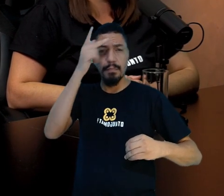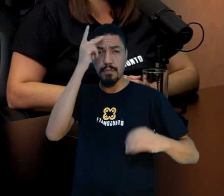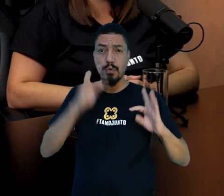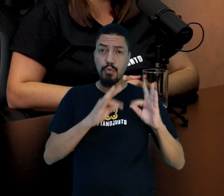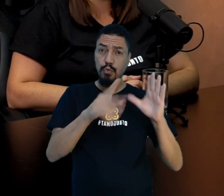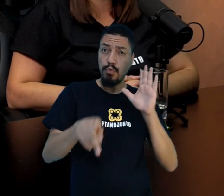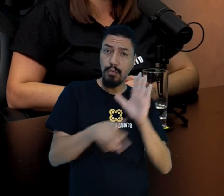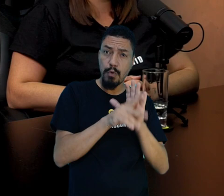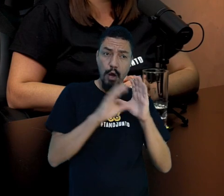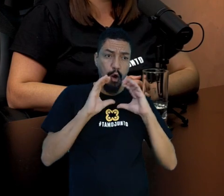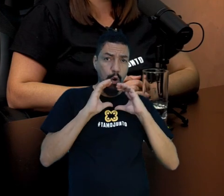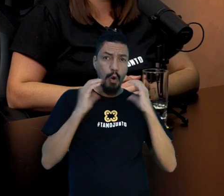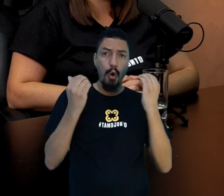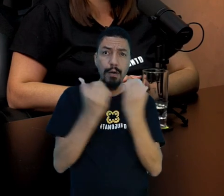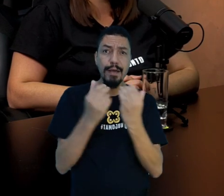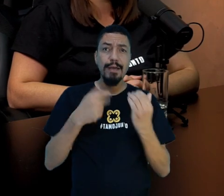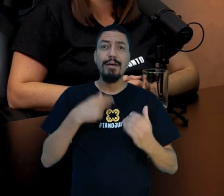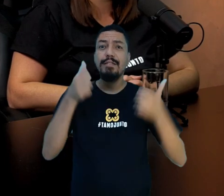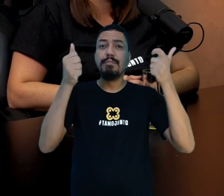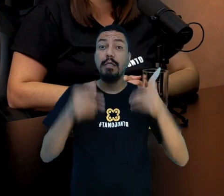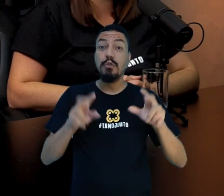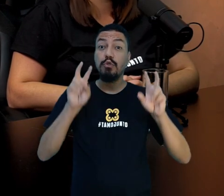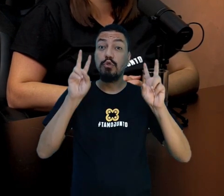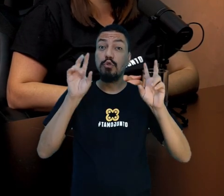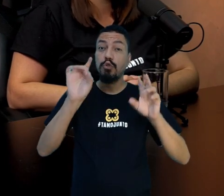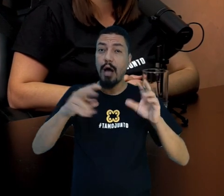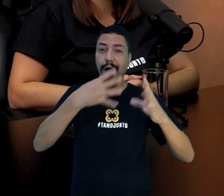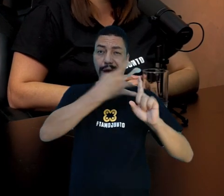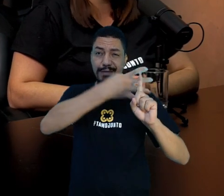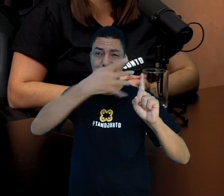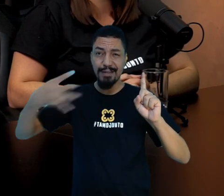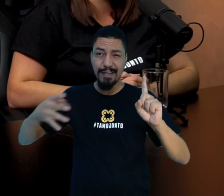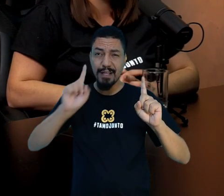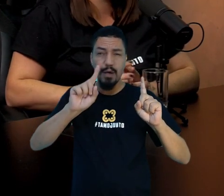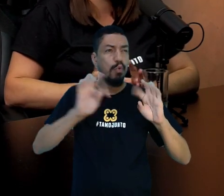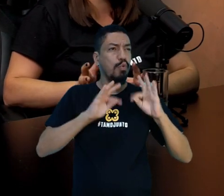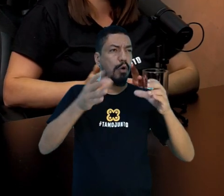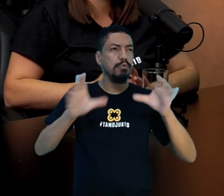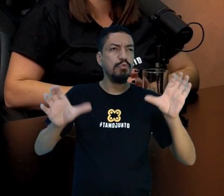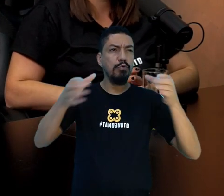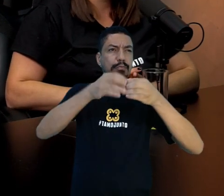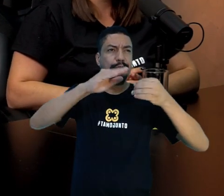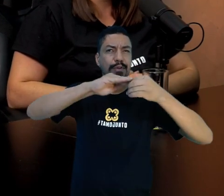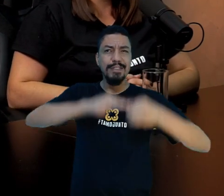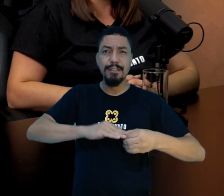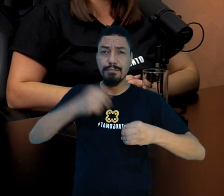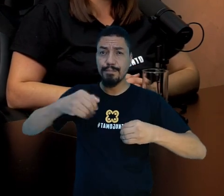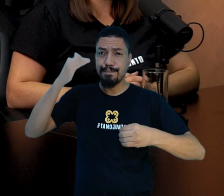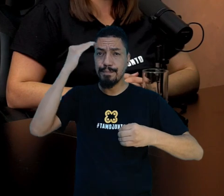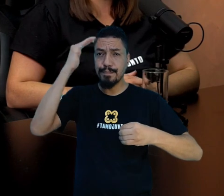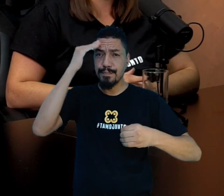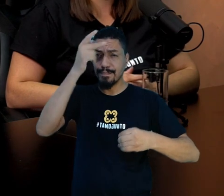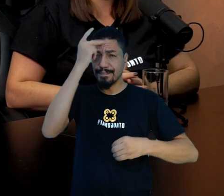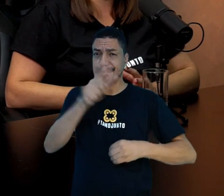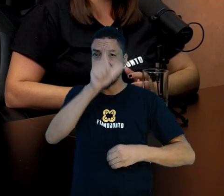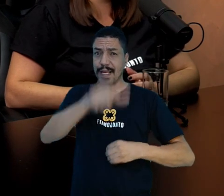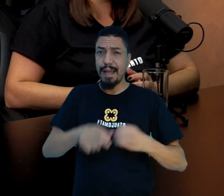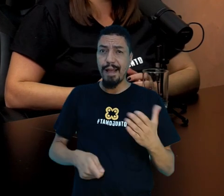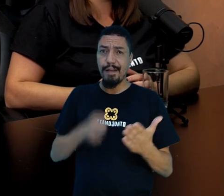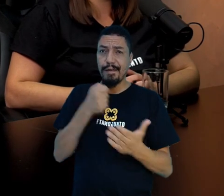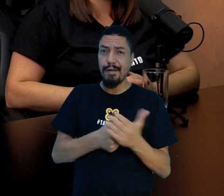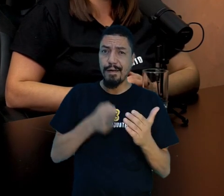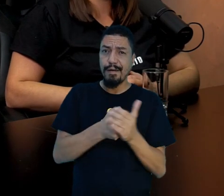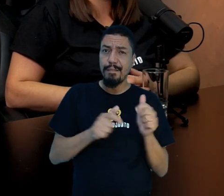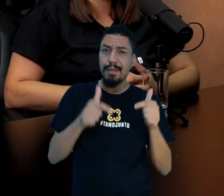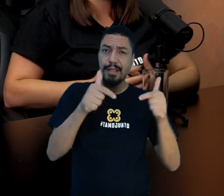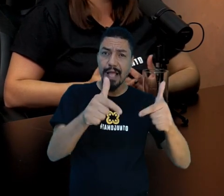faz parte, eu não estou falando exclusivamente do LGBTQIAP+, estou falando de todos, entender que aquela pessoa é